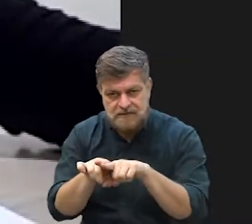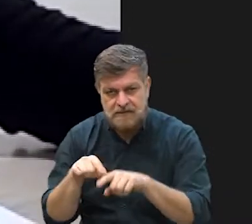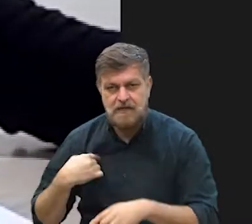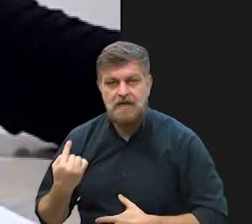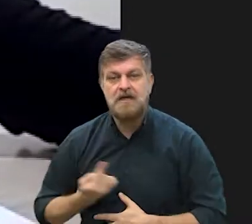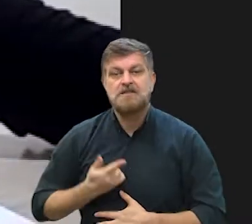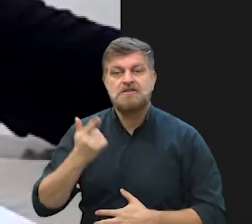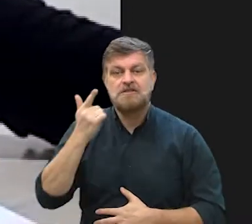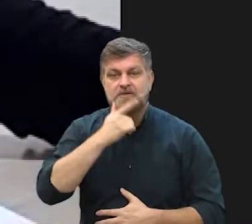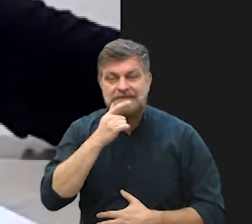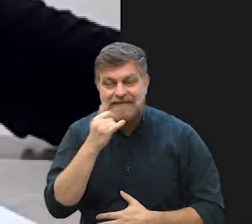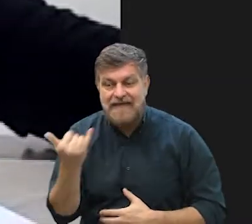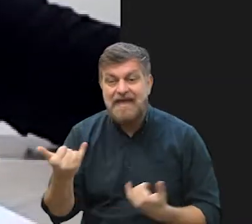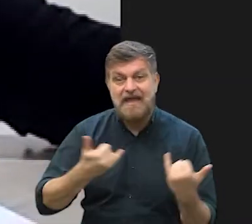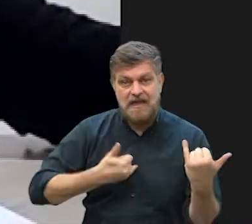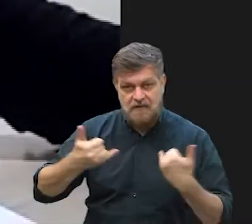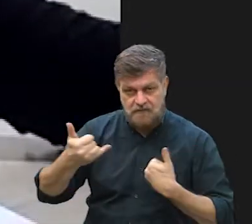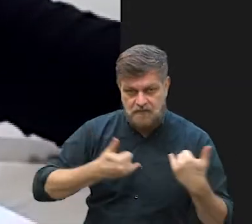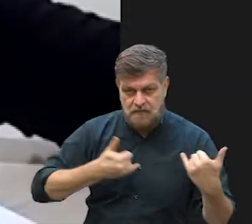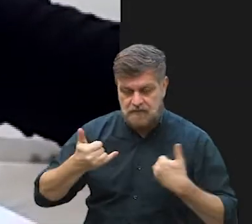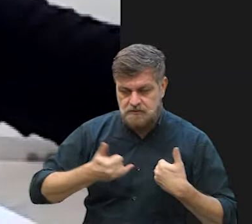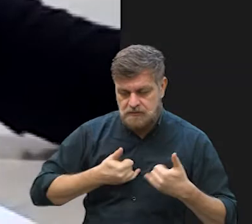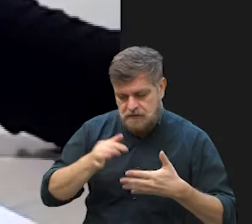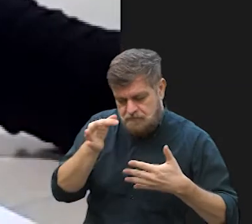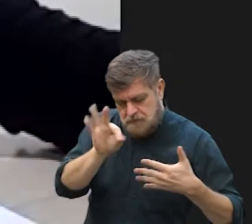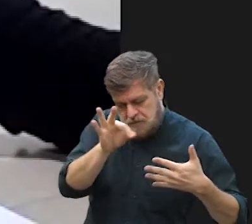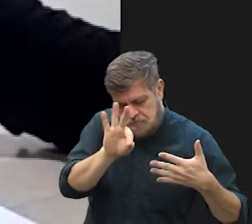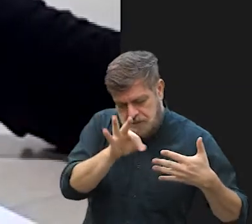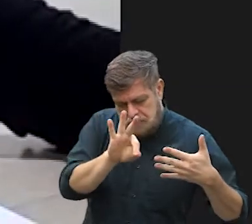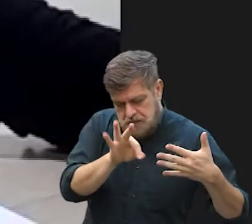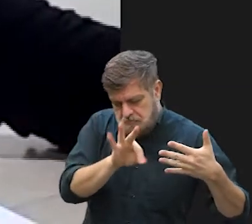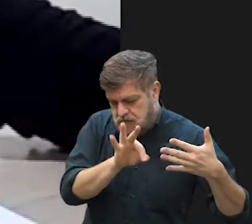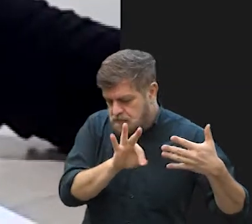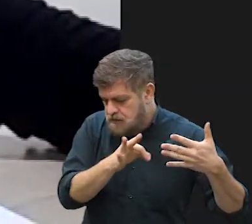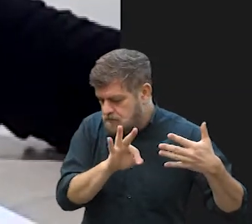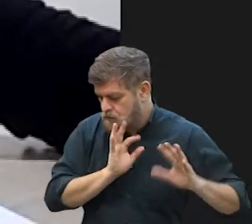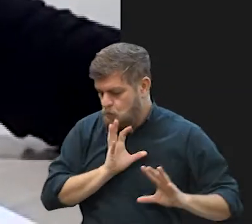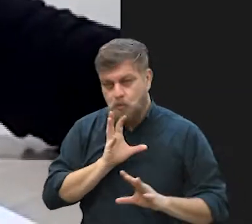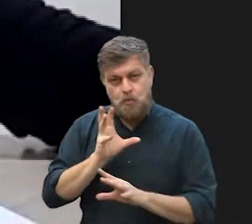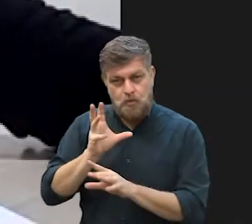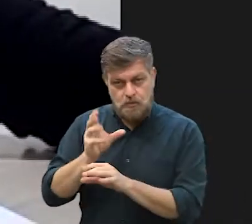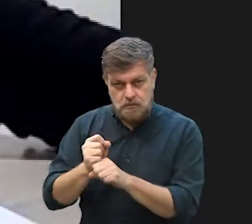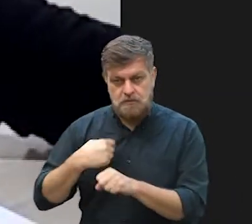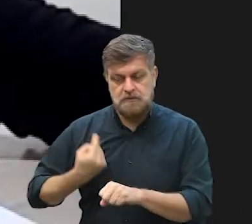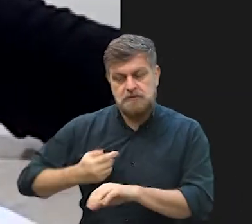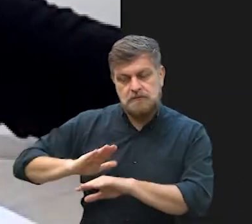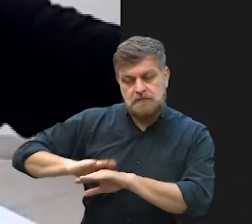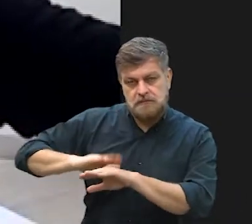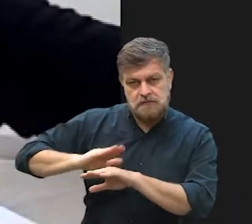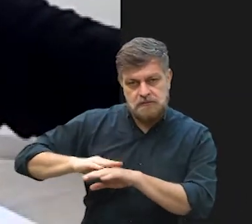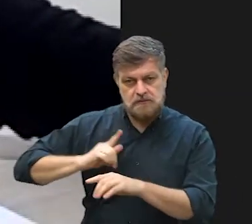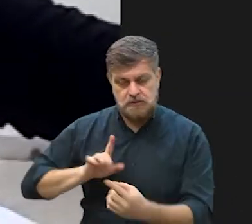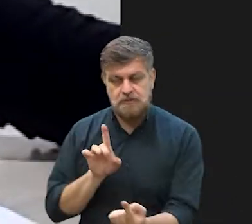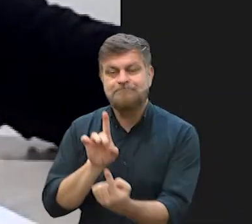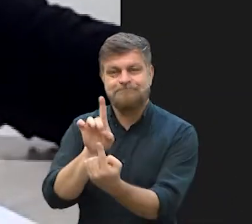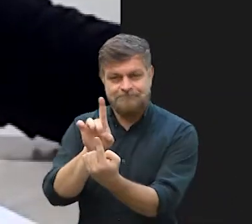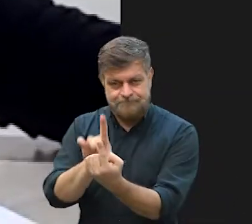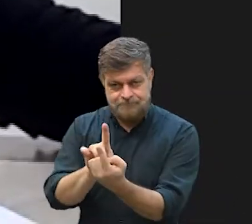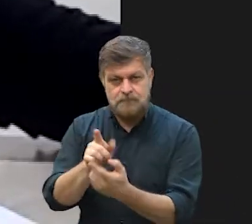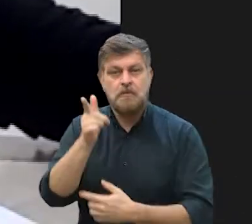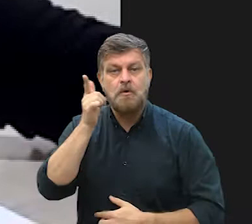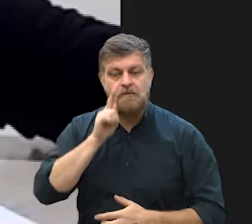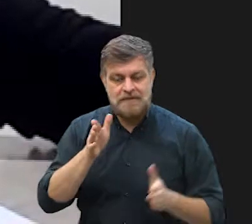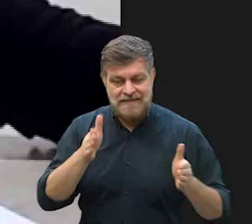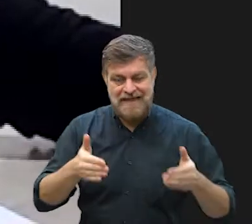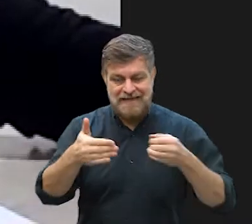bastante essas informações. E aí, com isso, com todas essas informações, nós conseguimos fazer esse atendimento, doando